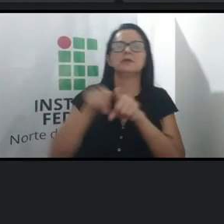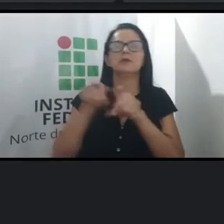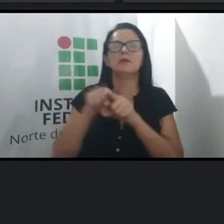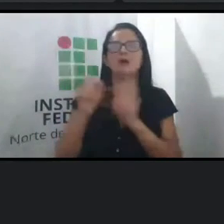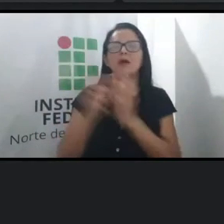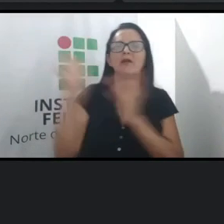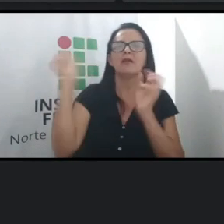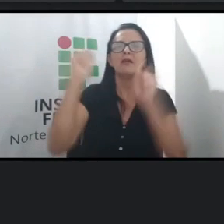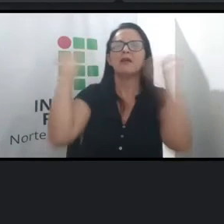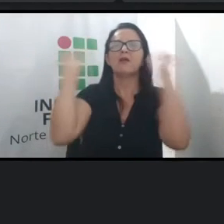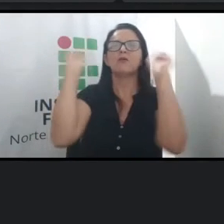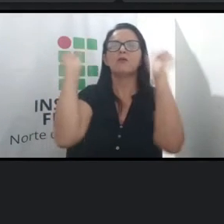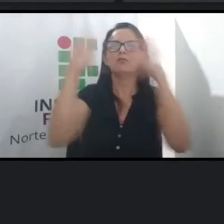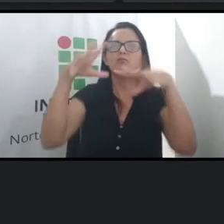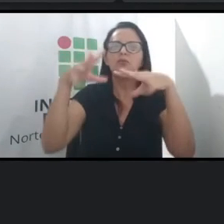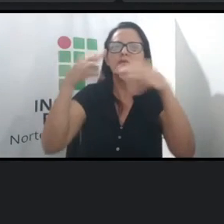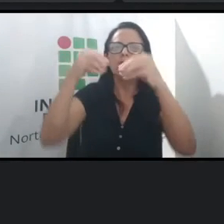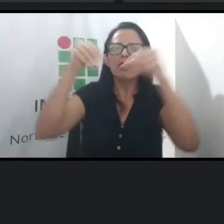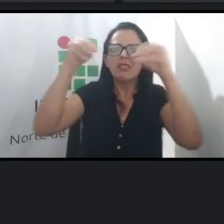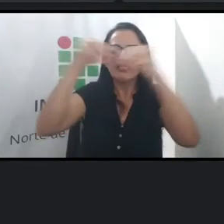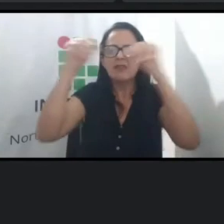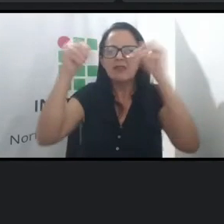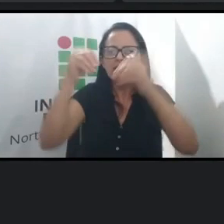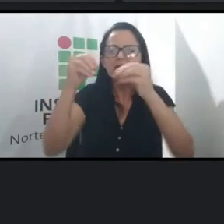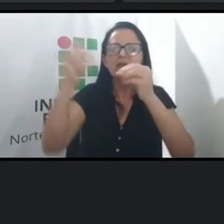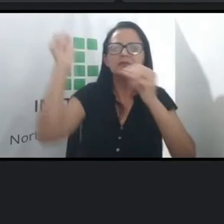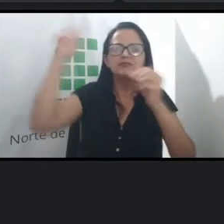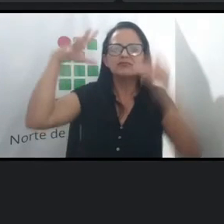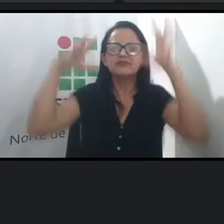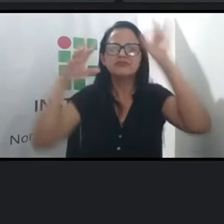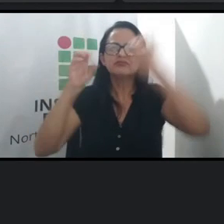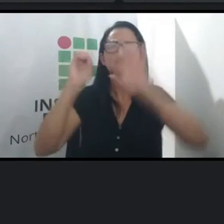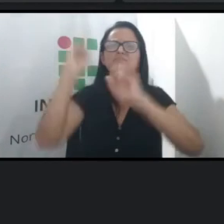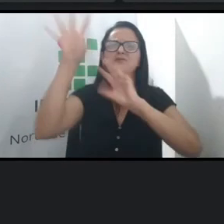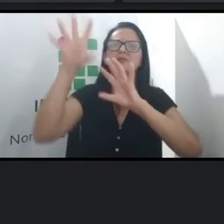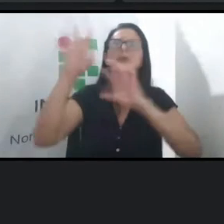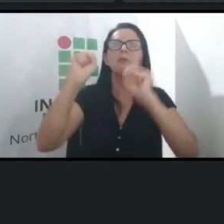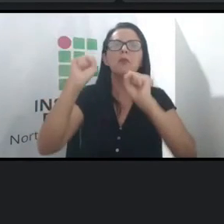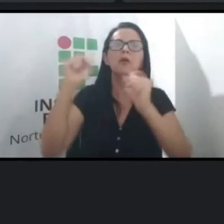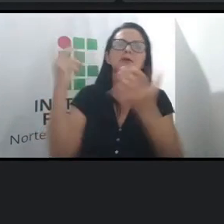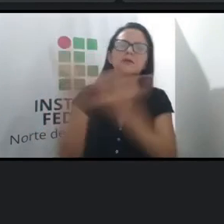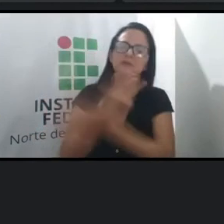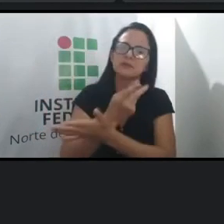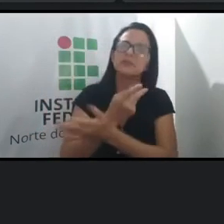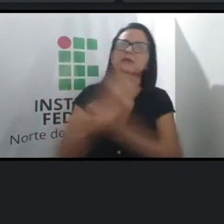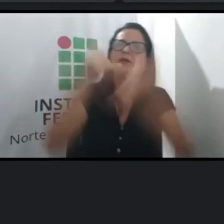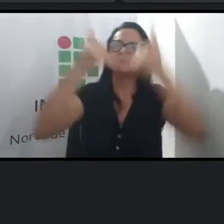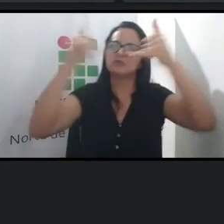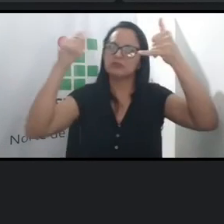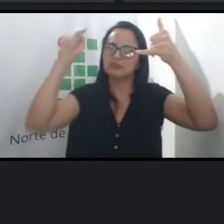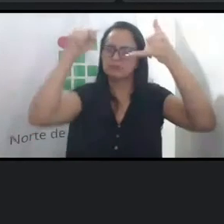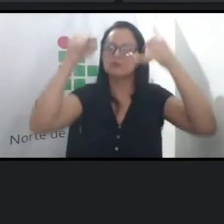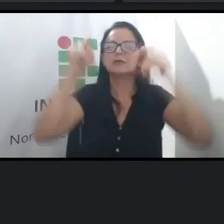cabo de energia. Esse cabo, ao romper, ele vai energizar o solo novamente. Pode